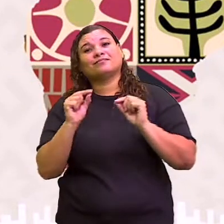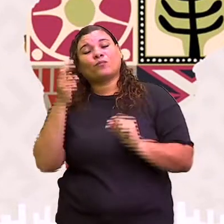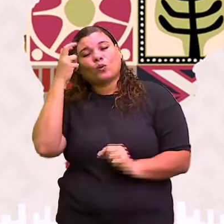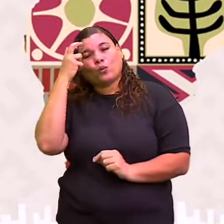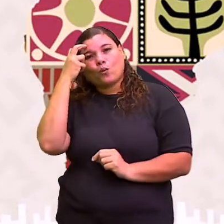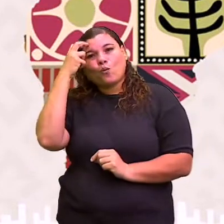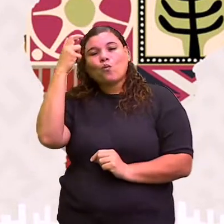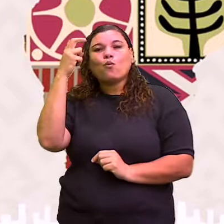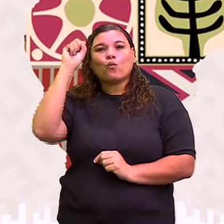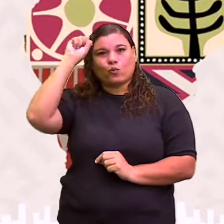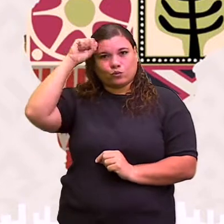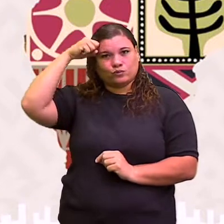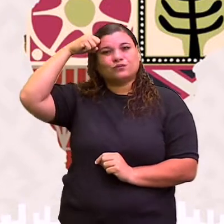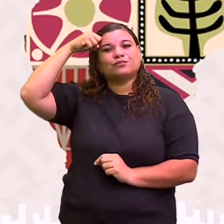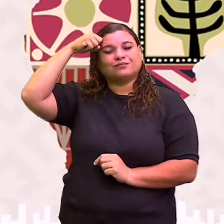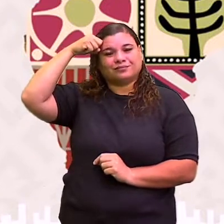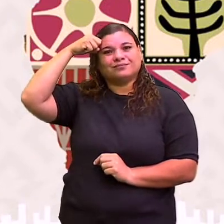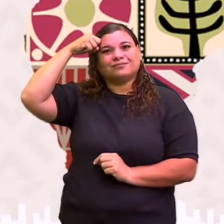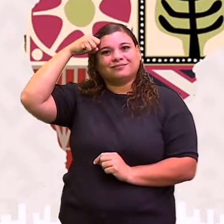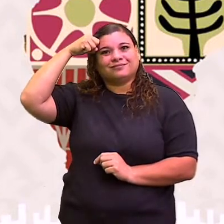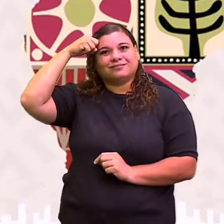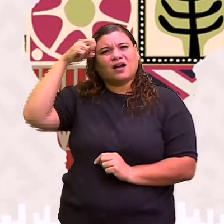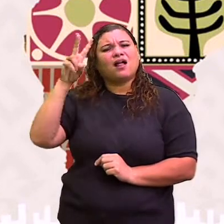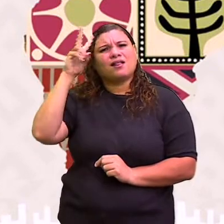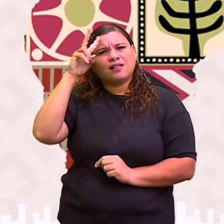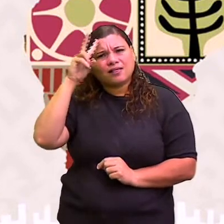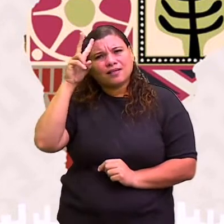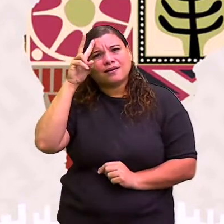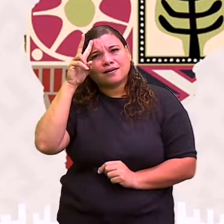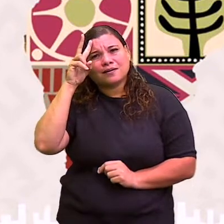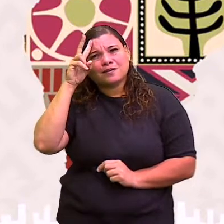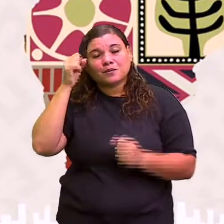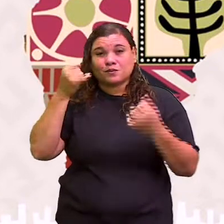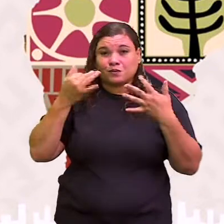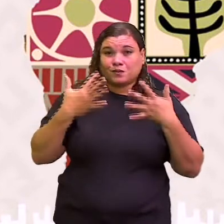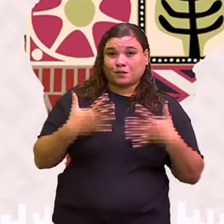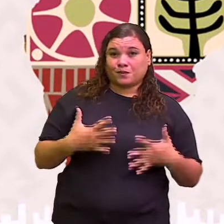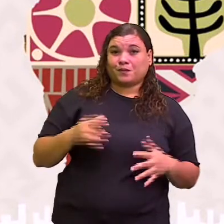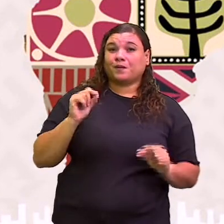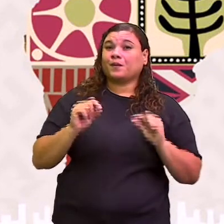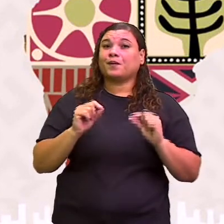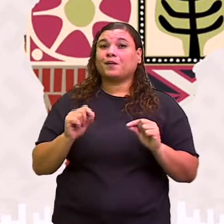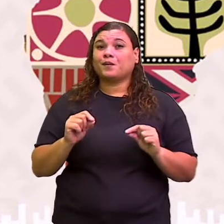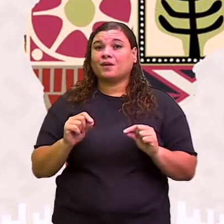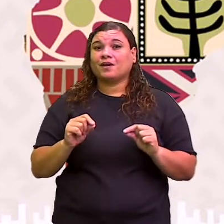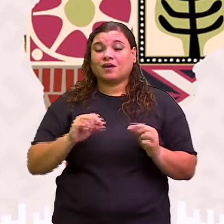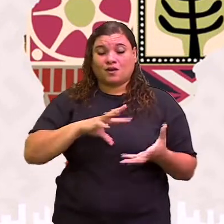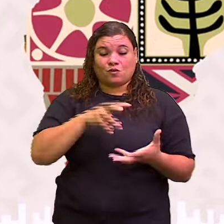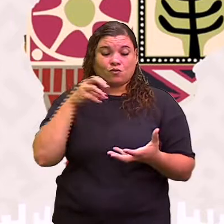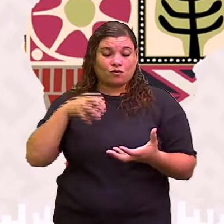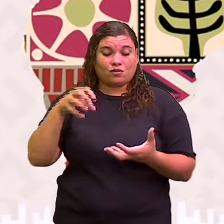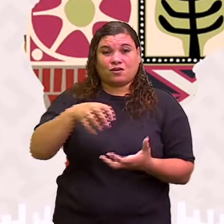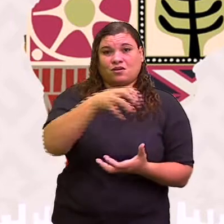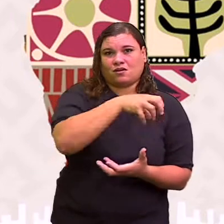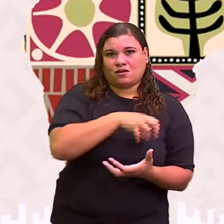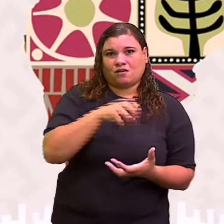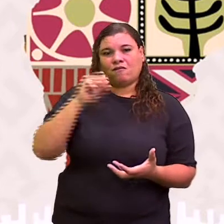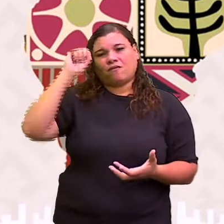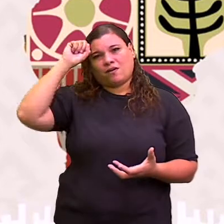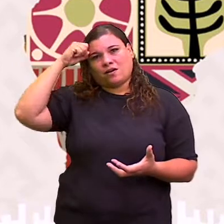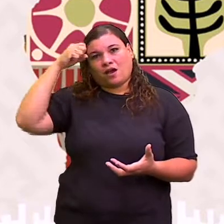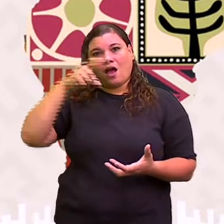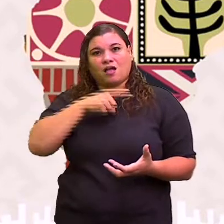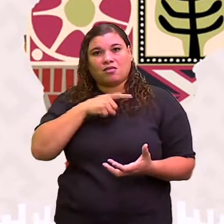que interessante. Lembra que eu disse que o continente africano não tem um povo, não tem uma